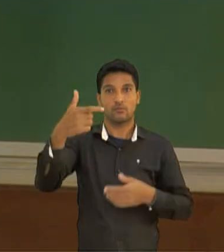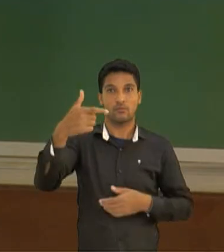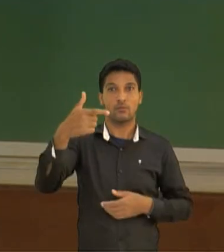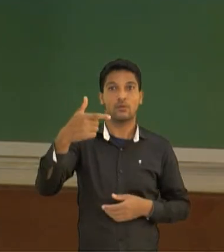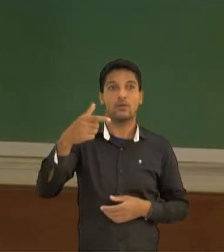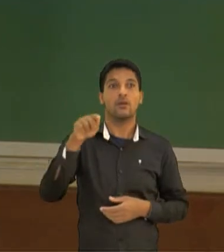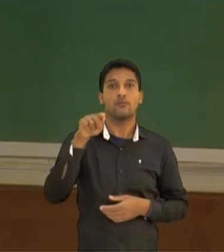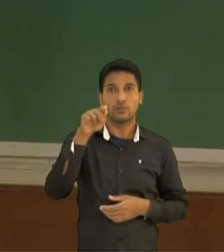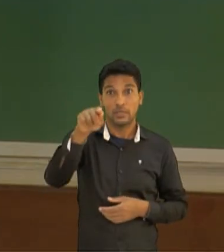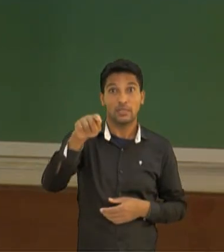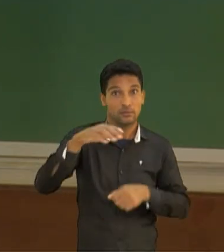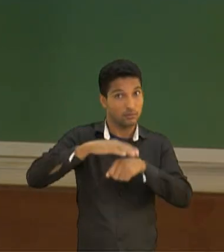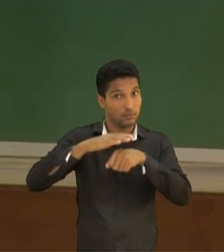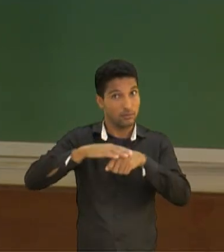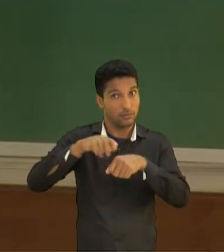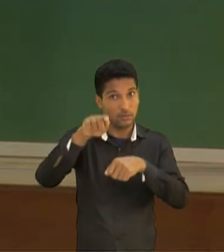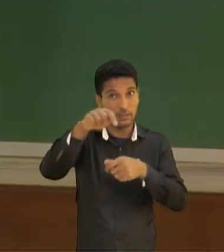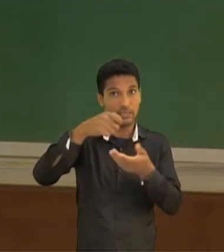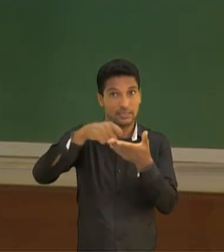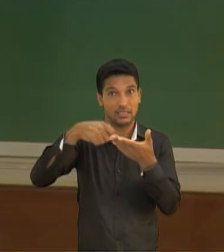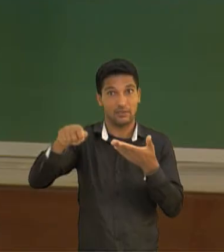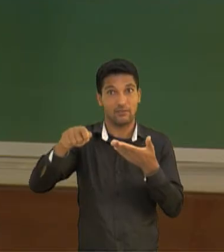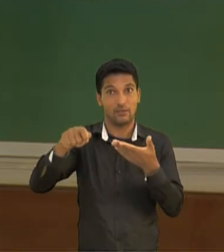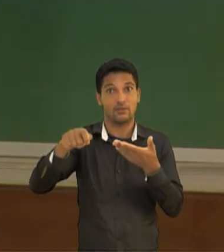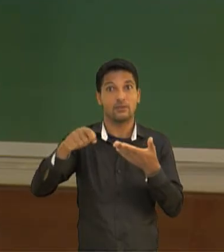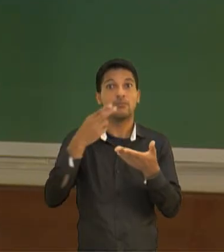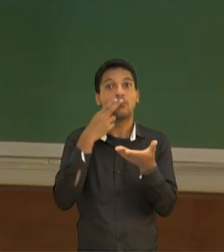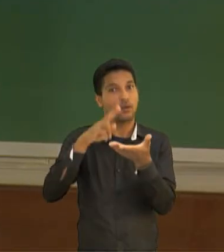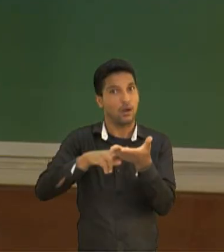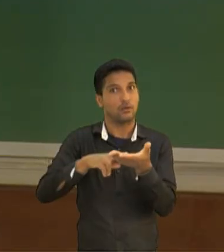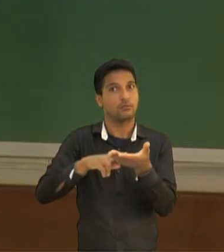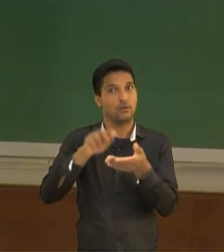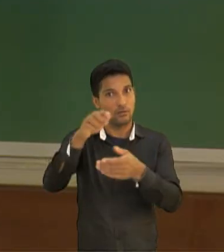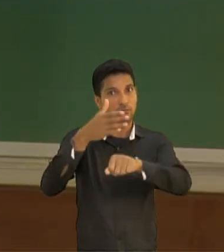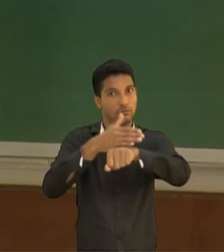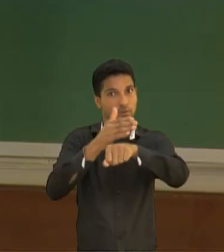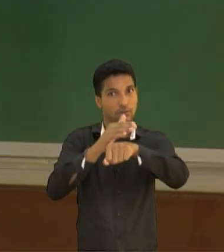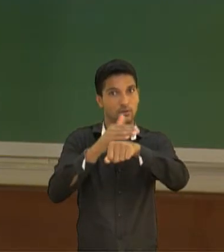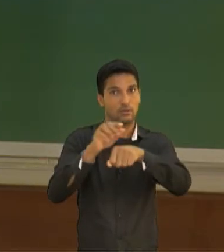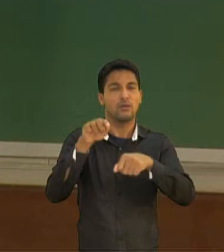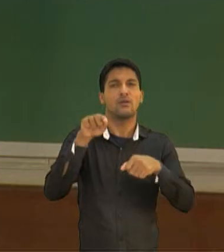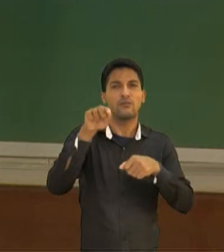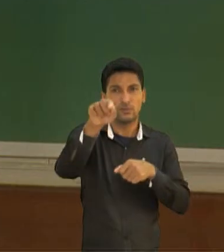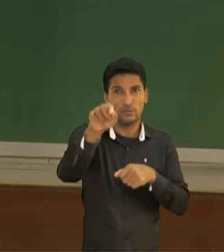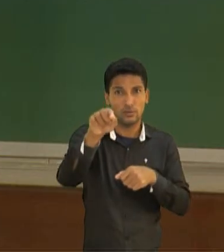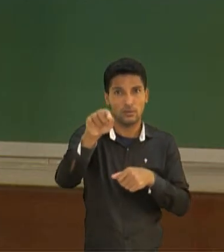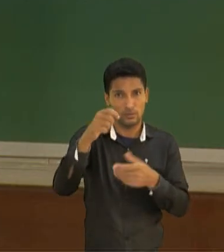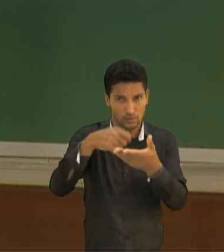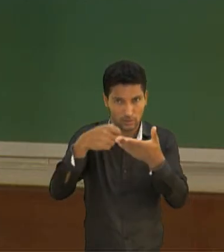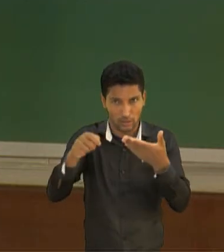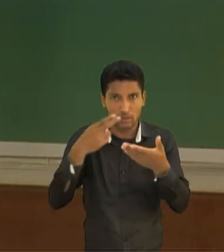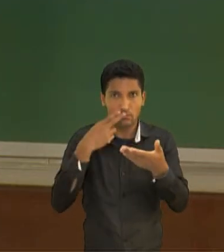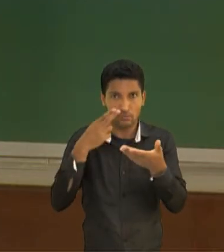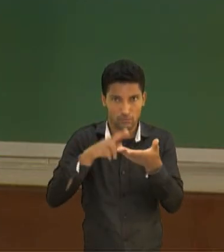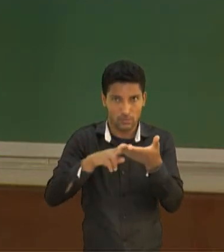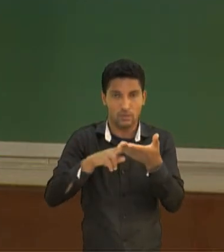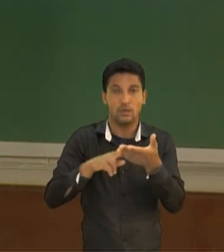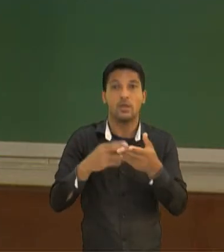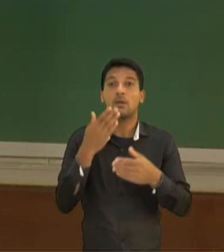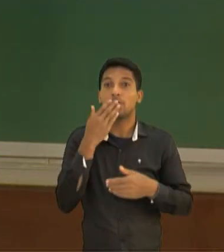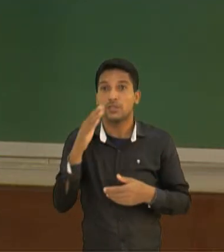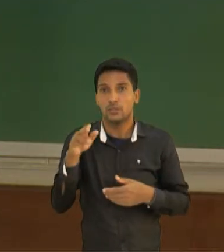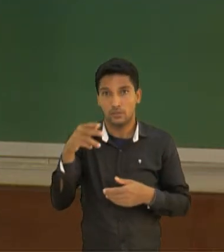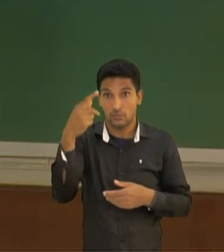vocês redigirem uma carta para a gente fazer um treinamento, né? Solicitando ao seu professor ou à sua professora um trabalho